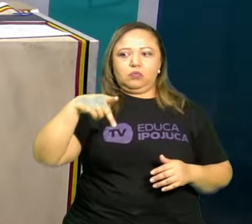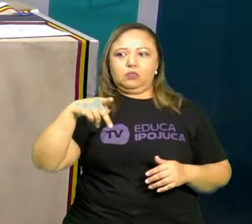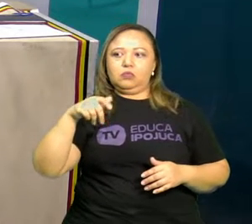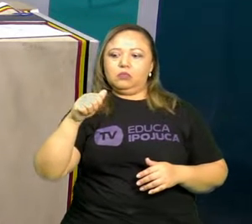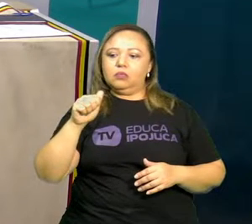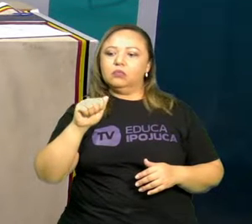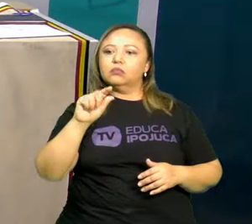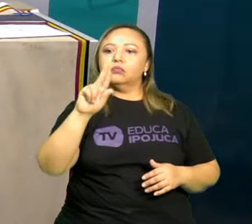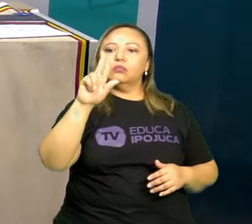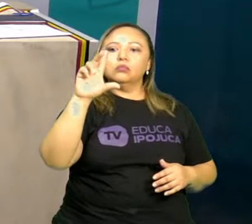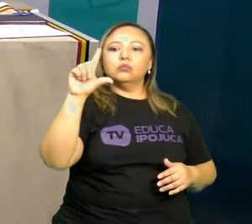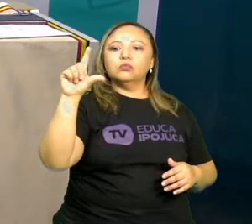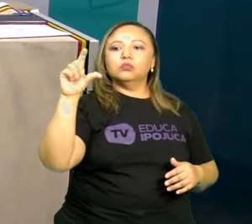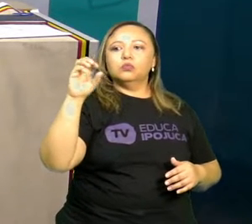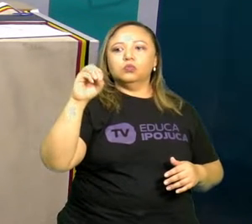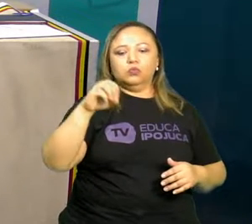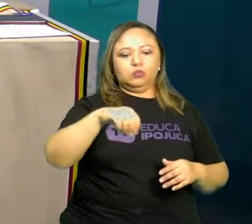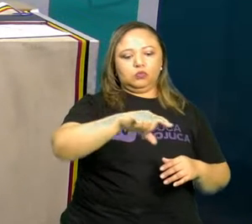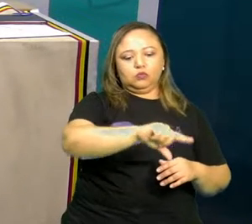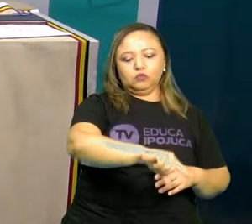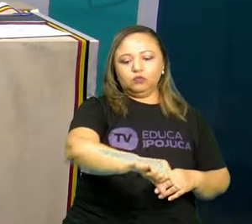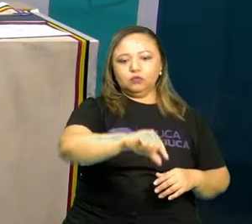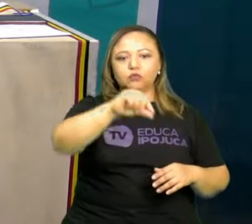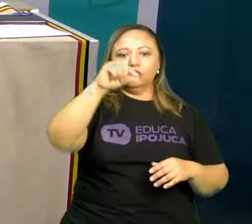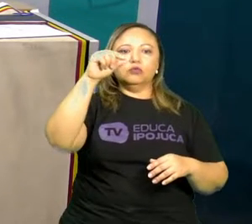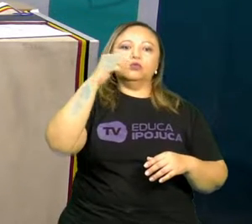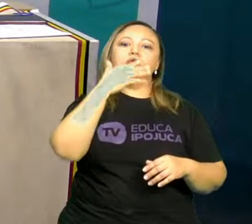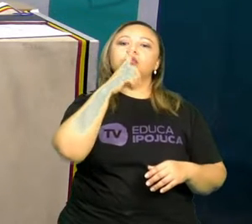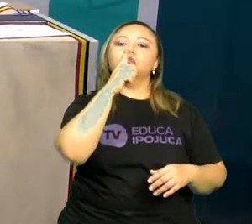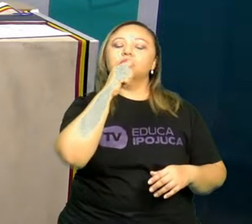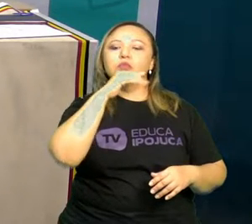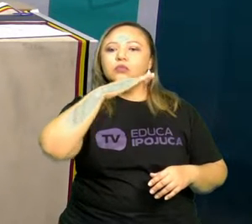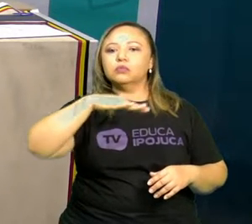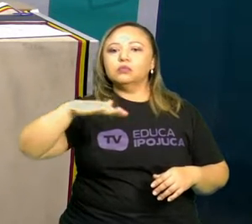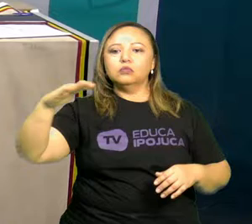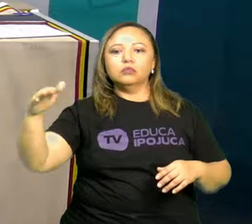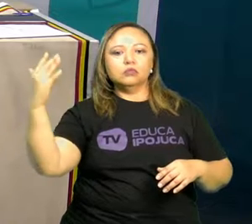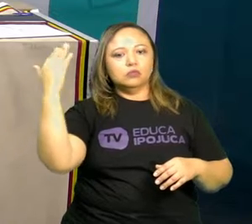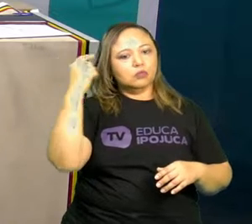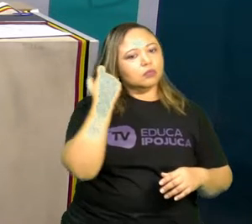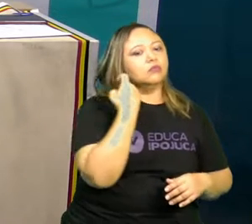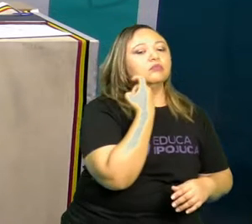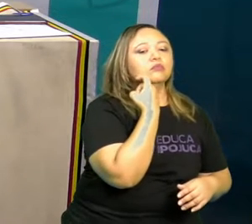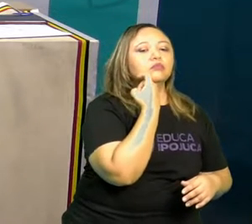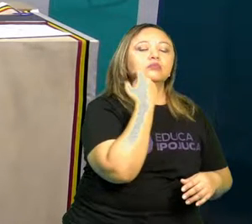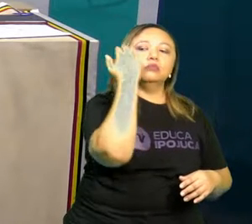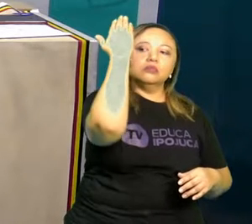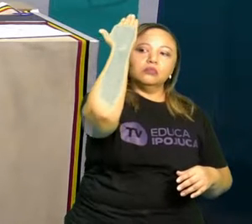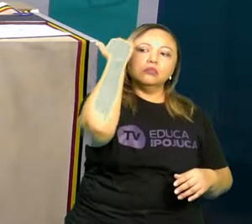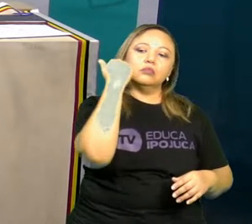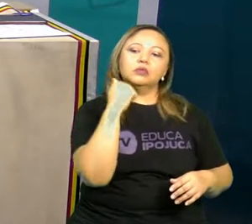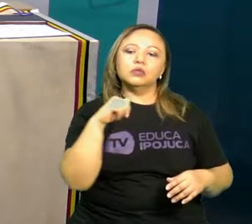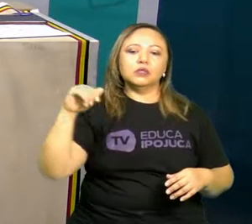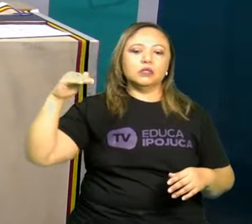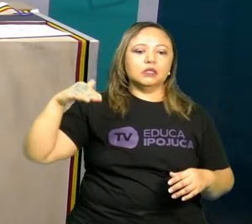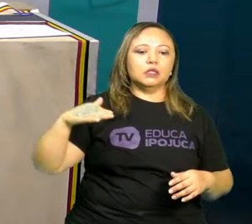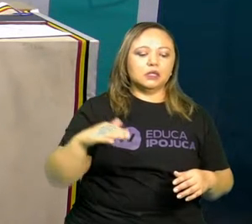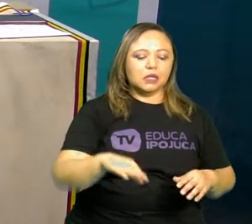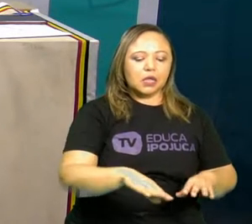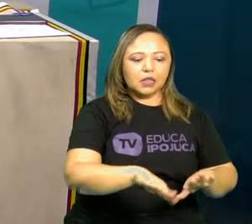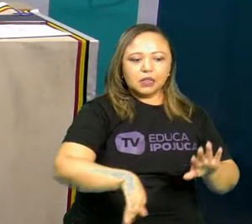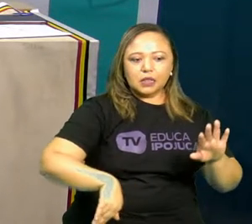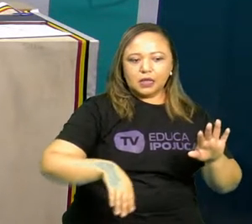do fundo do mar. Se eu fosse um peixinho e soubesse nadar,